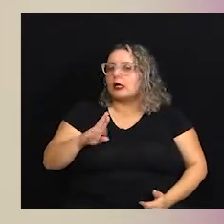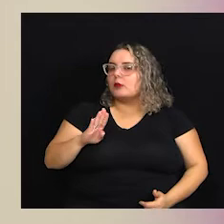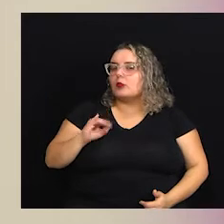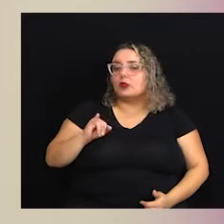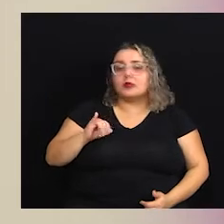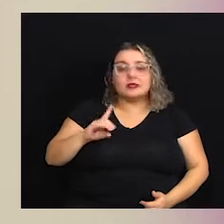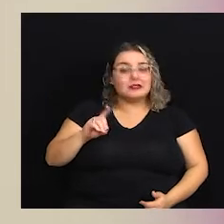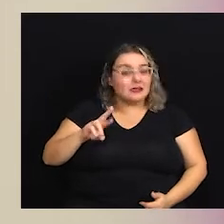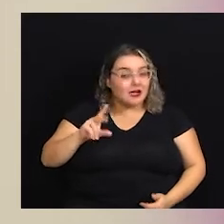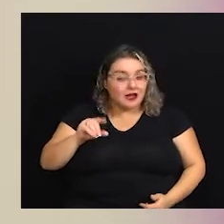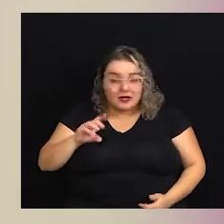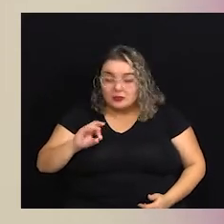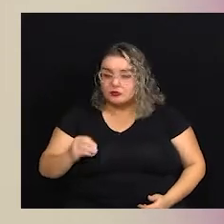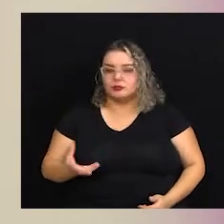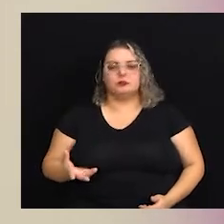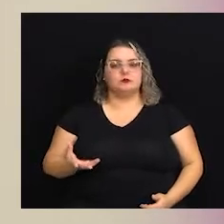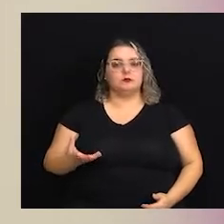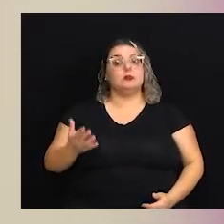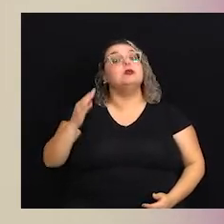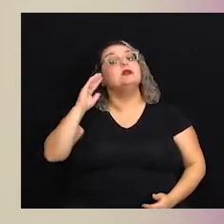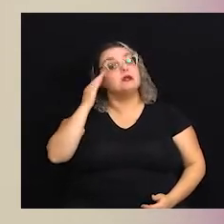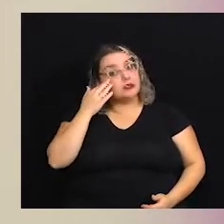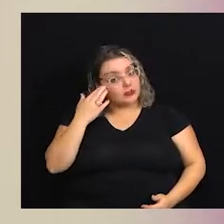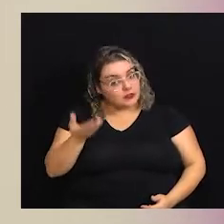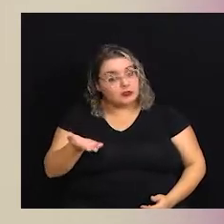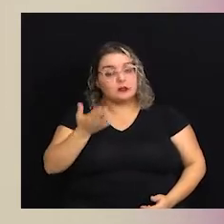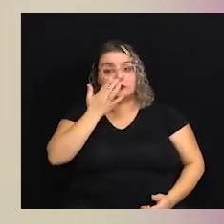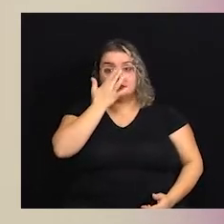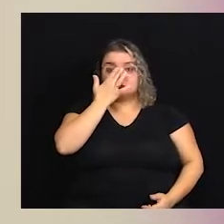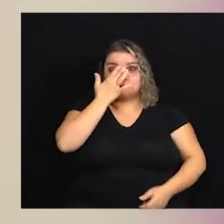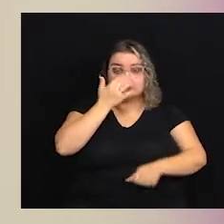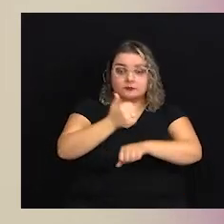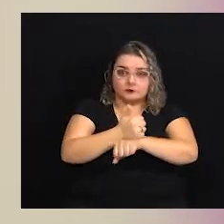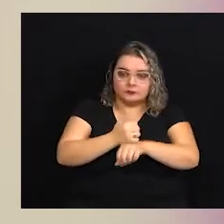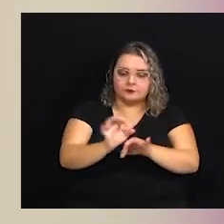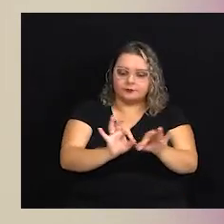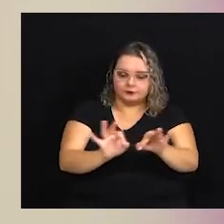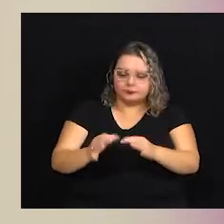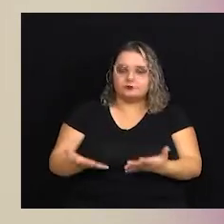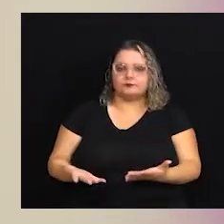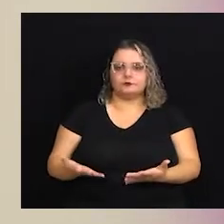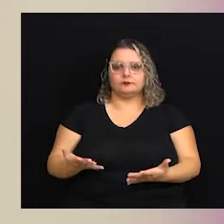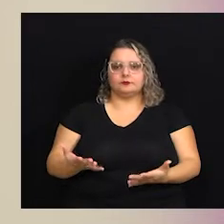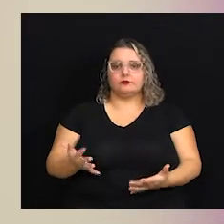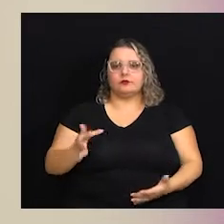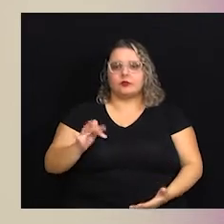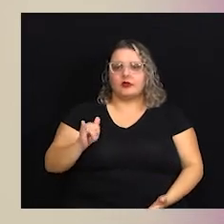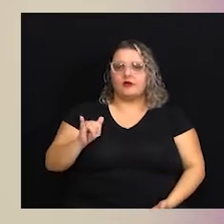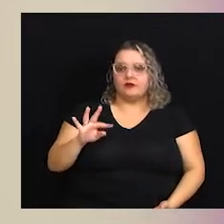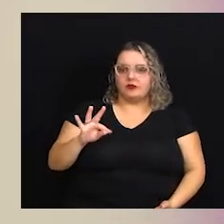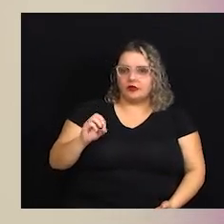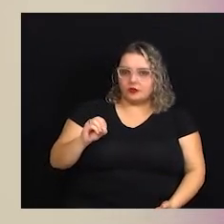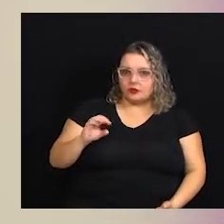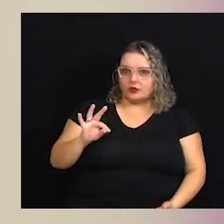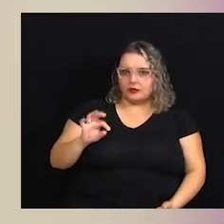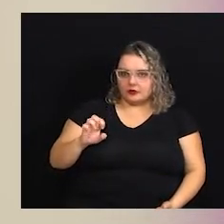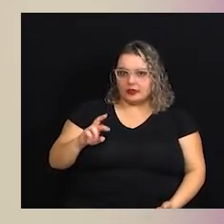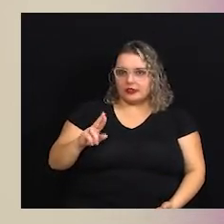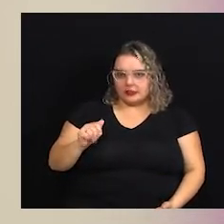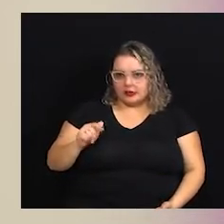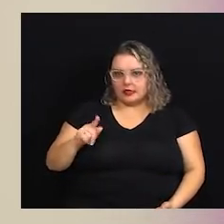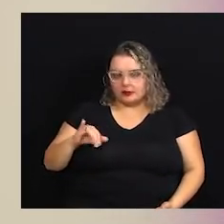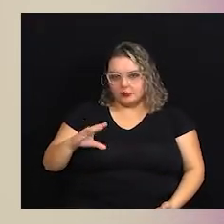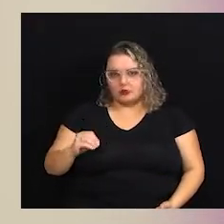toda hora. E dá para entender. O profissional que está preparado entende. Então, fitoterápico e suplemento